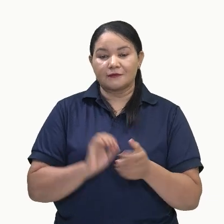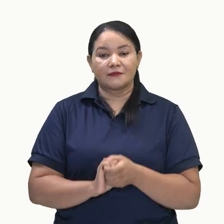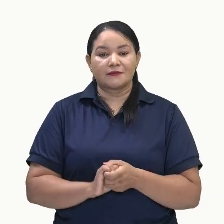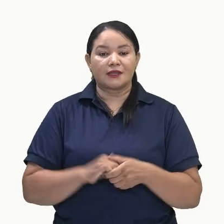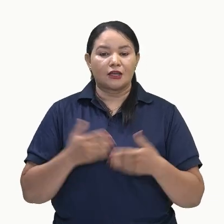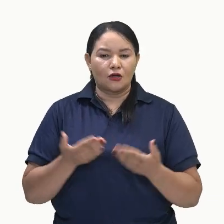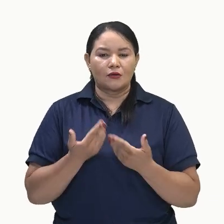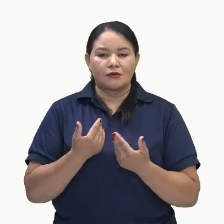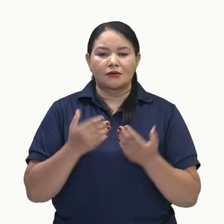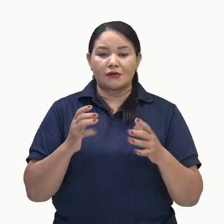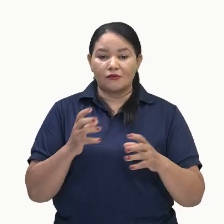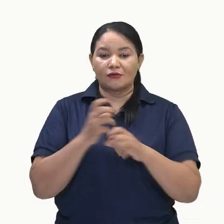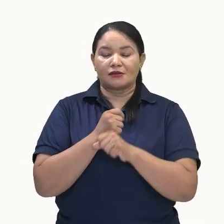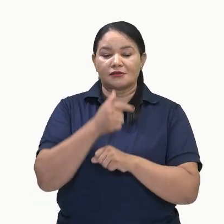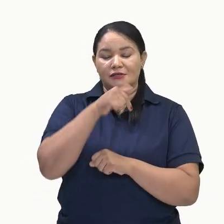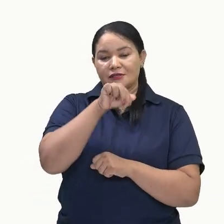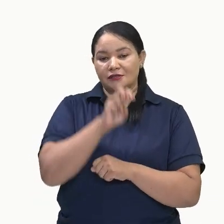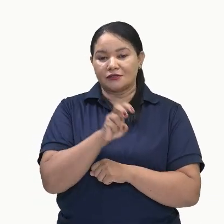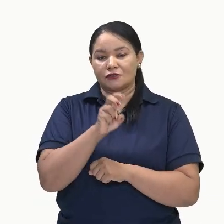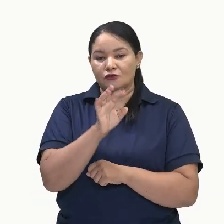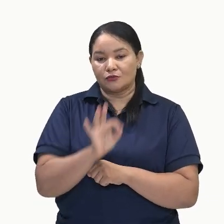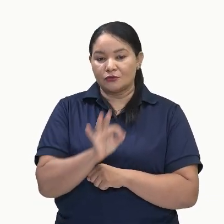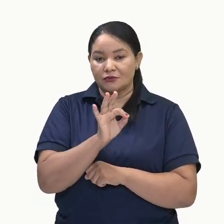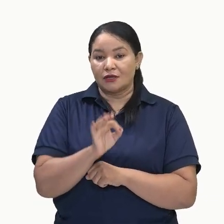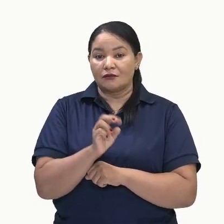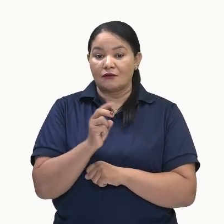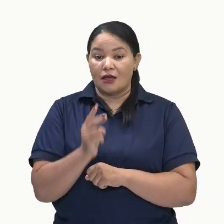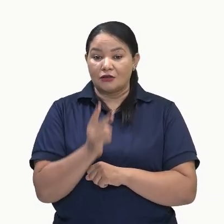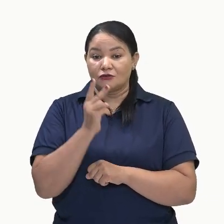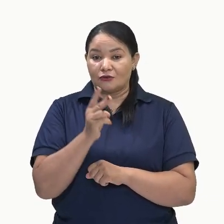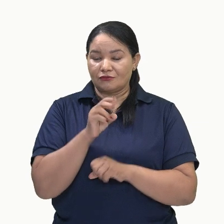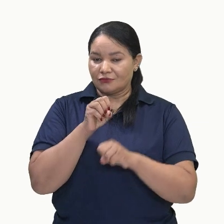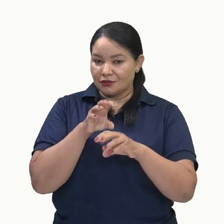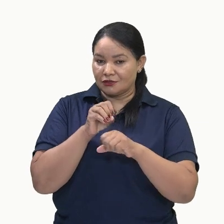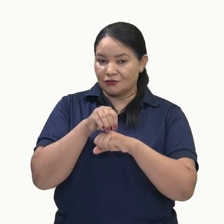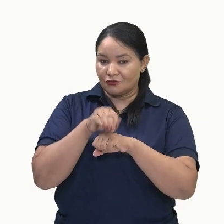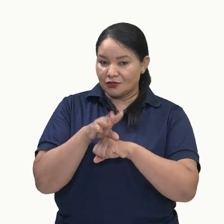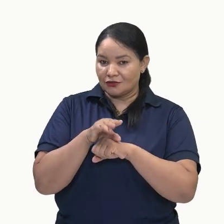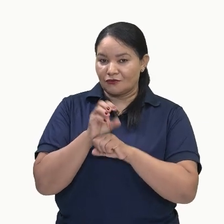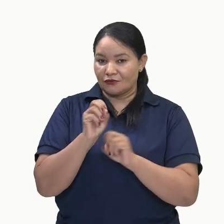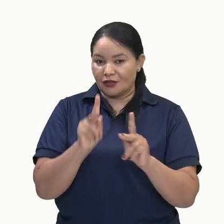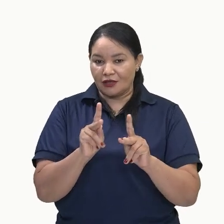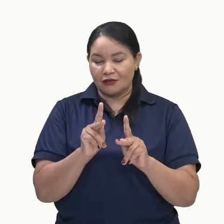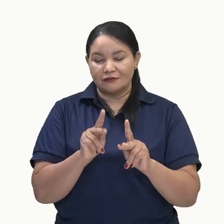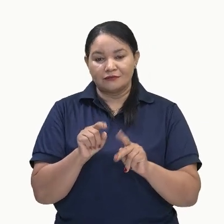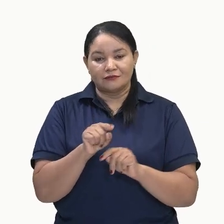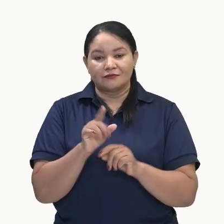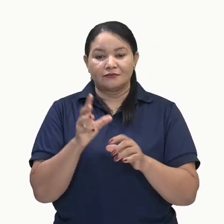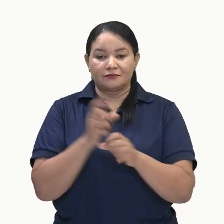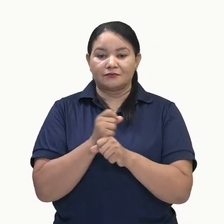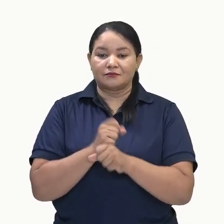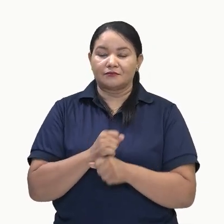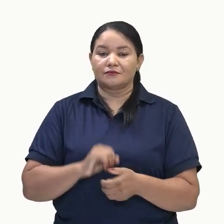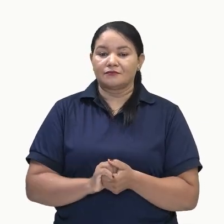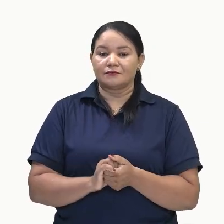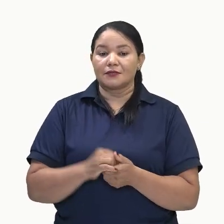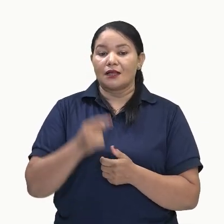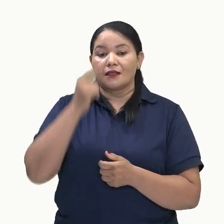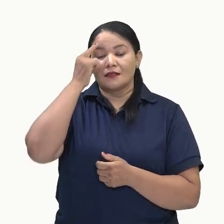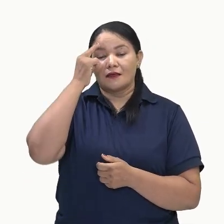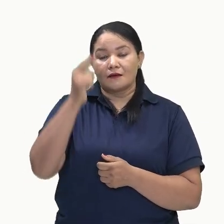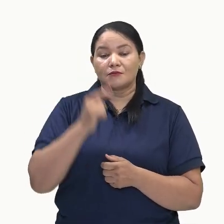calcular 75%, eu mostrei para vocês duas maneiras de você calcular, certo? Desmembrando, né, os 75%